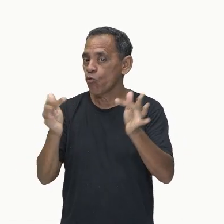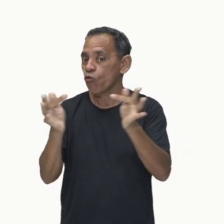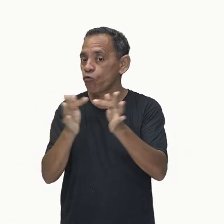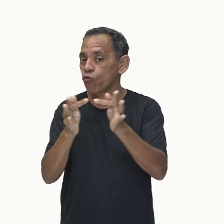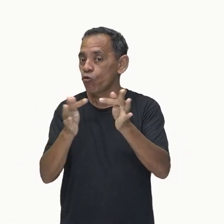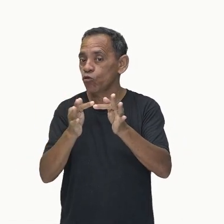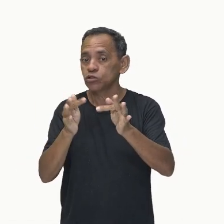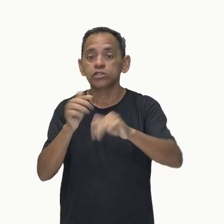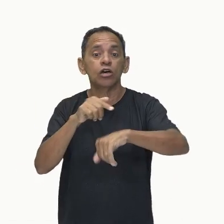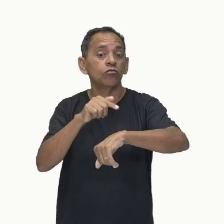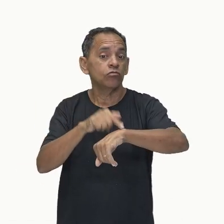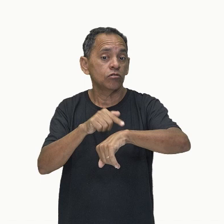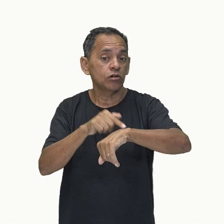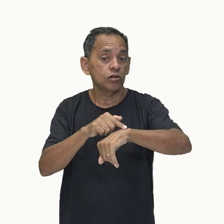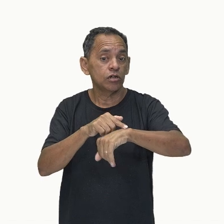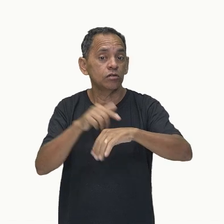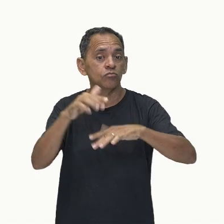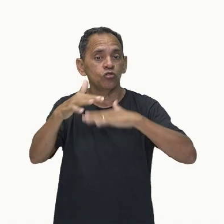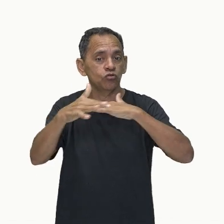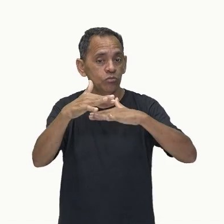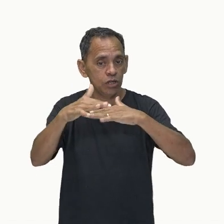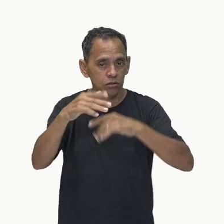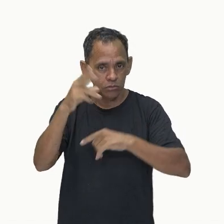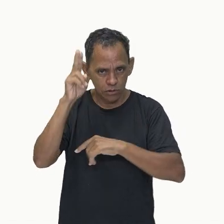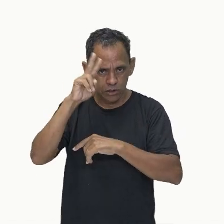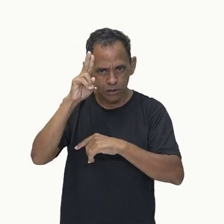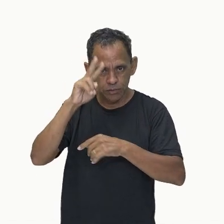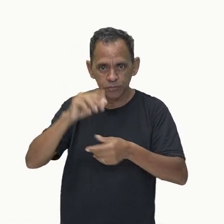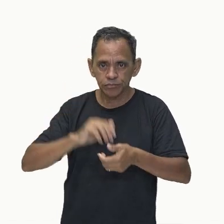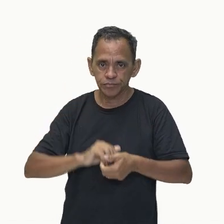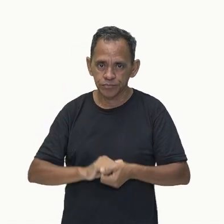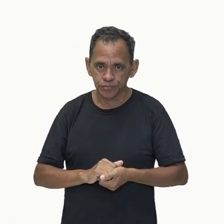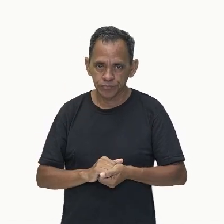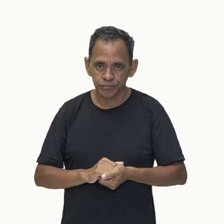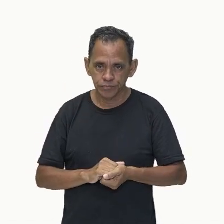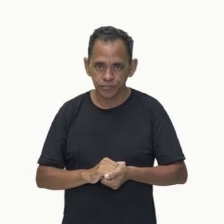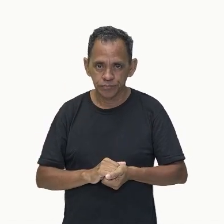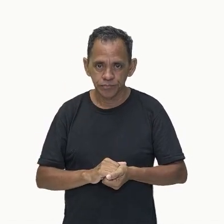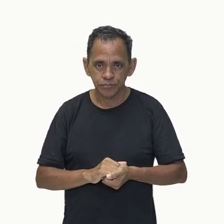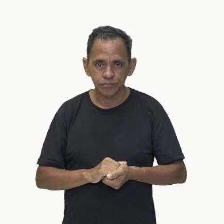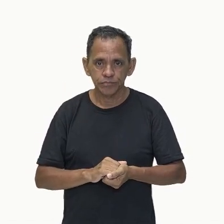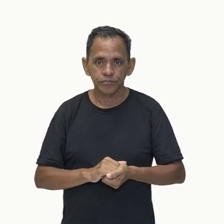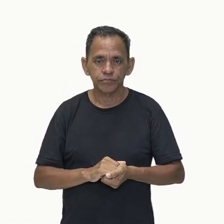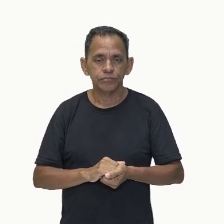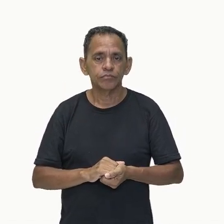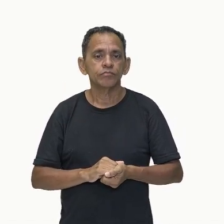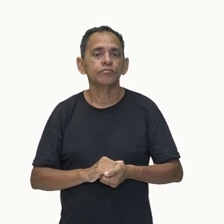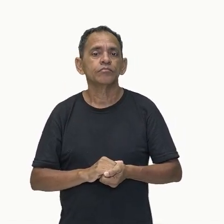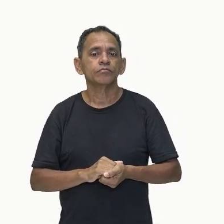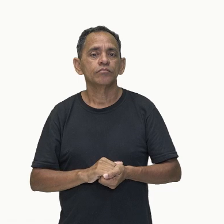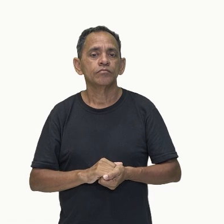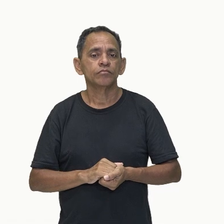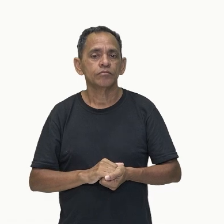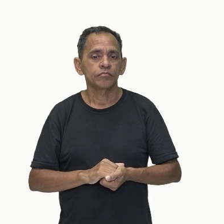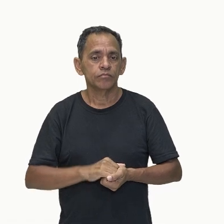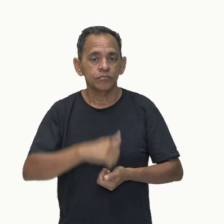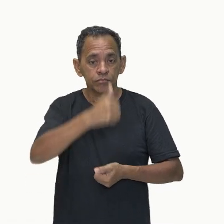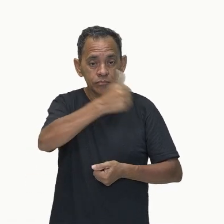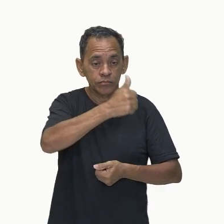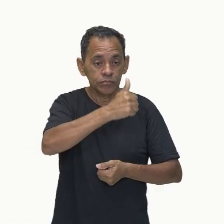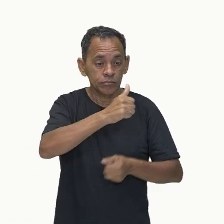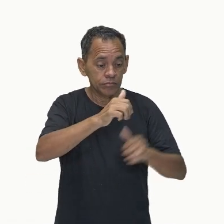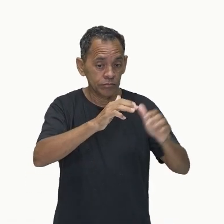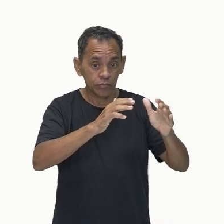do movimento uniforme, o famoso sorvete. Na primeira letra, ele quer que tu me diga o espaço